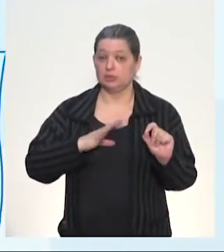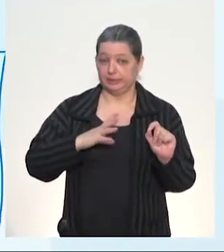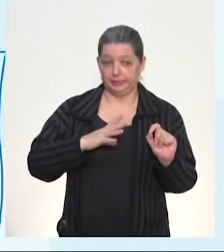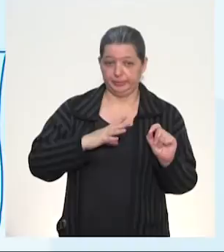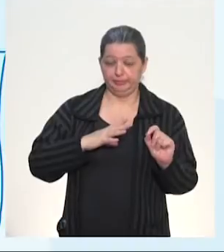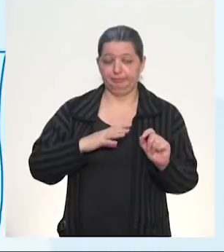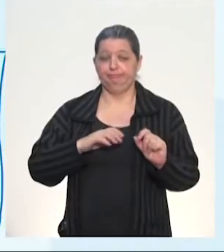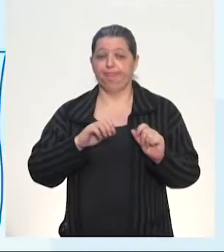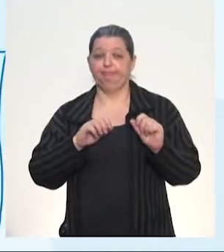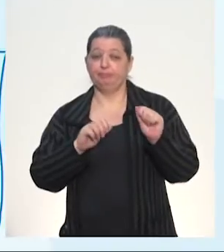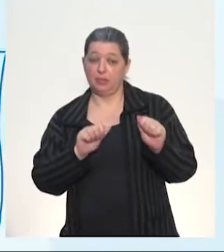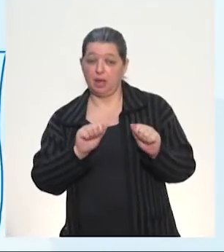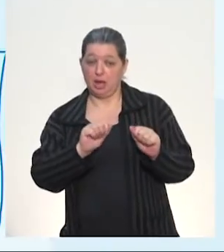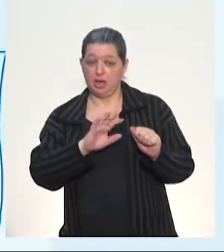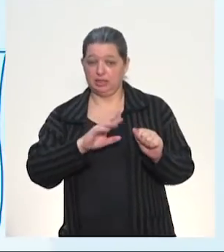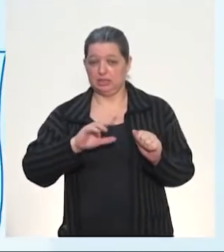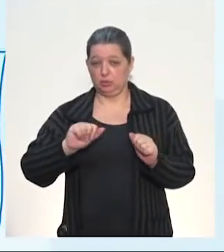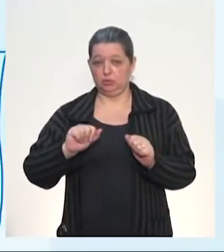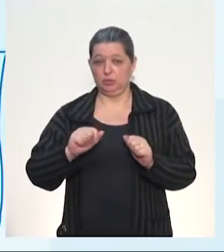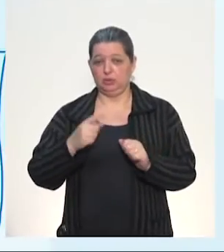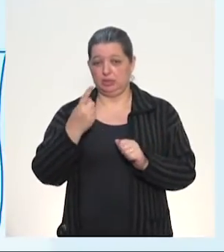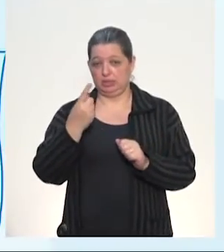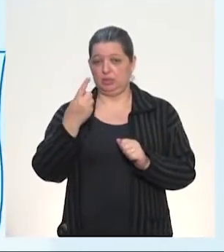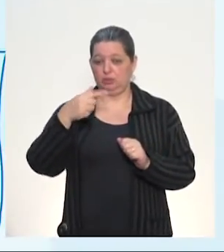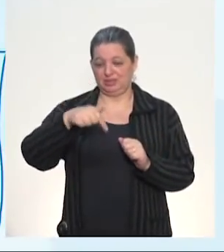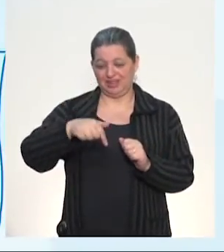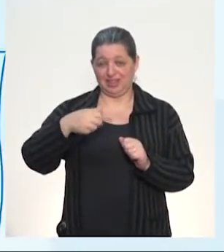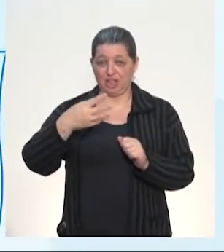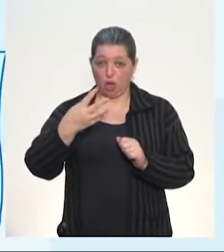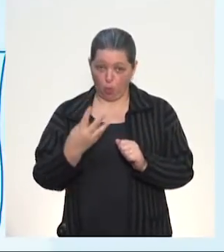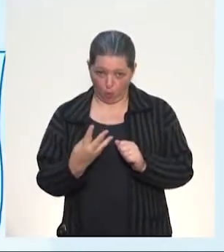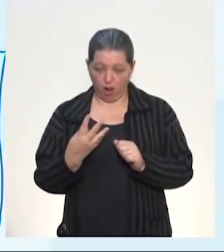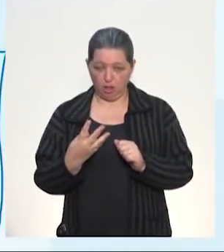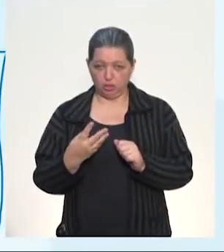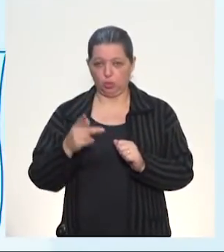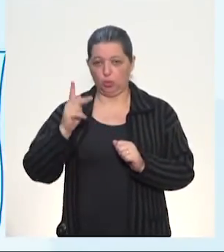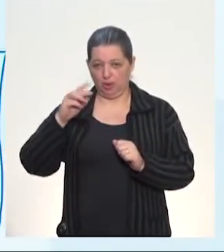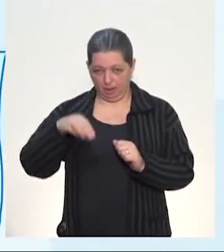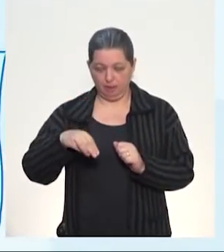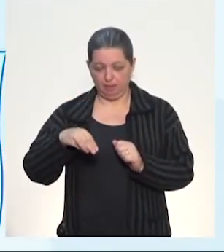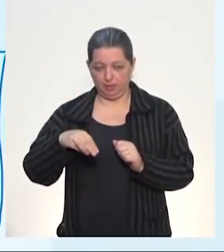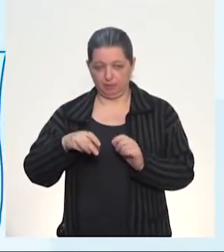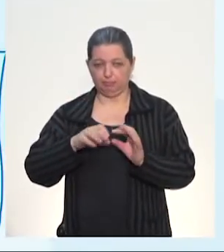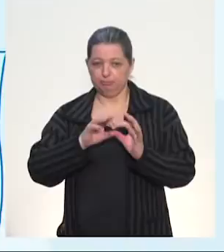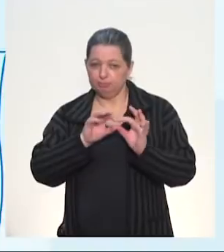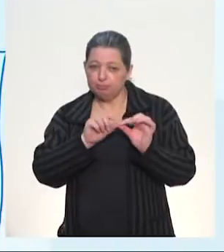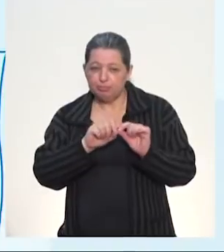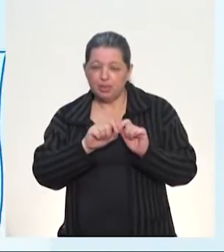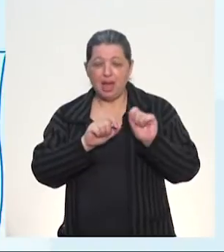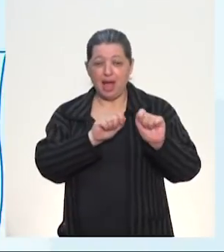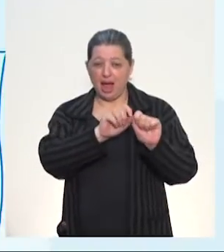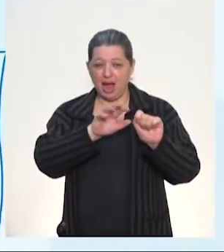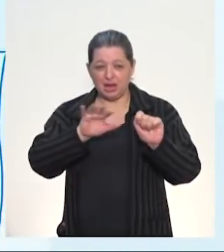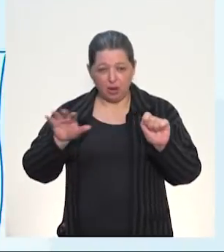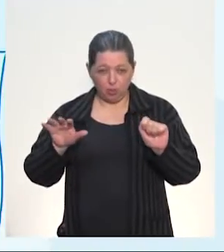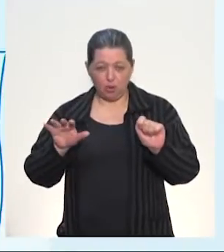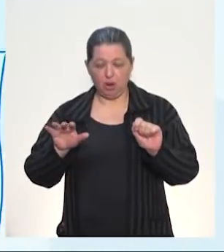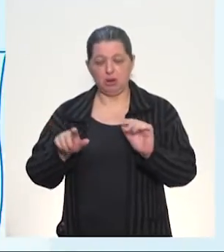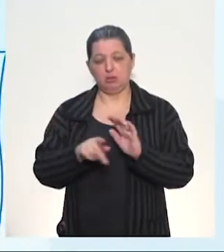Araçatuba, 174 quilômetros. Araraquara, 119